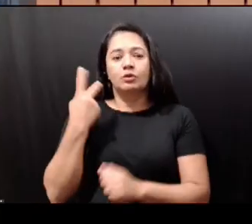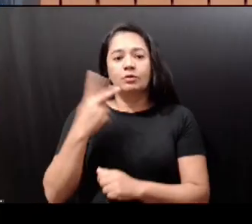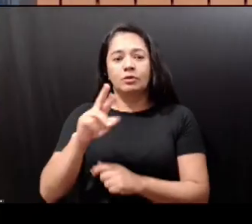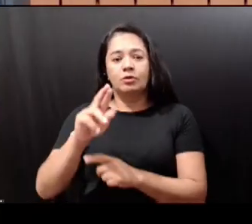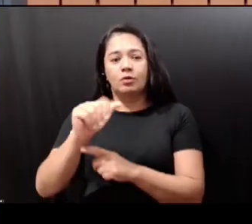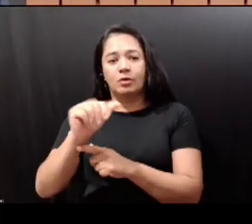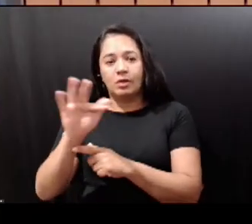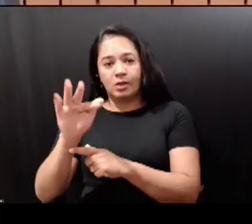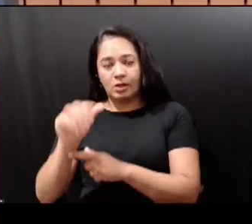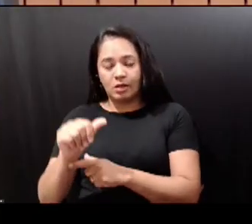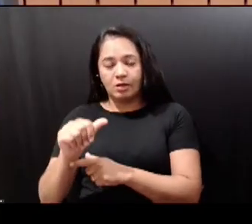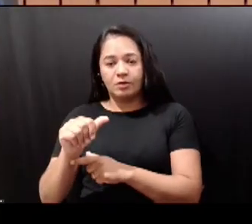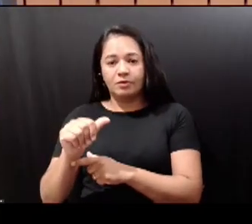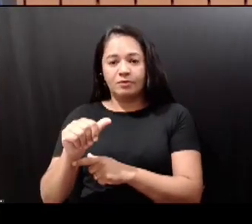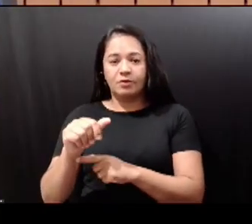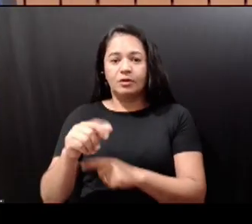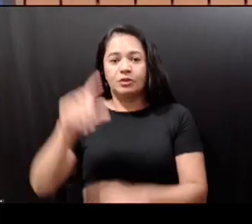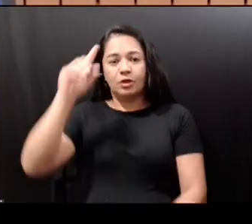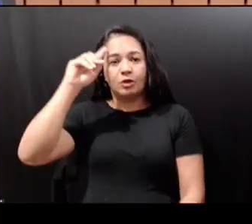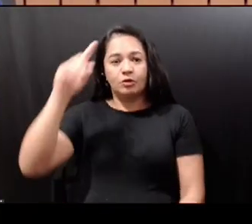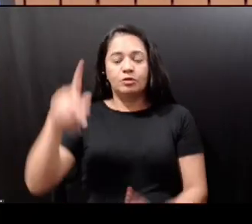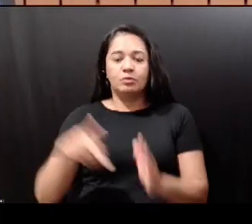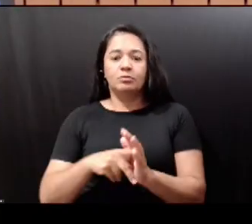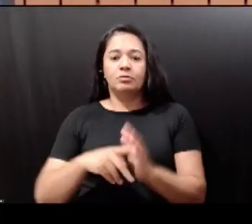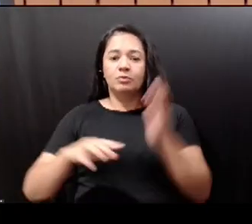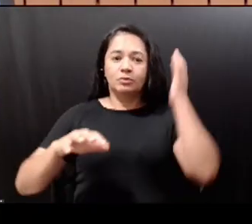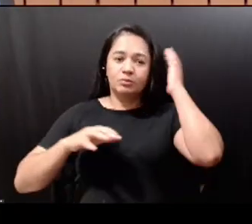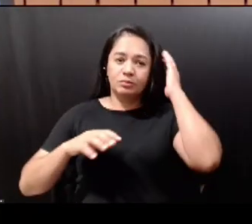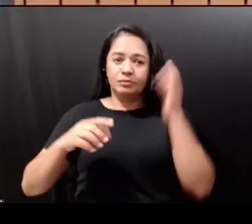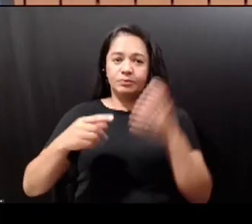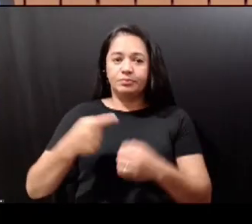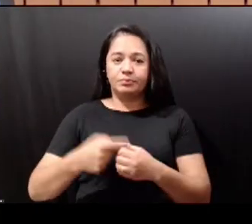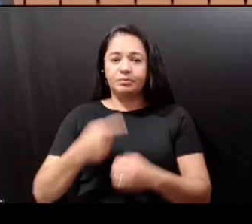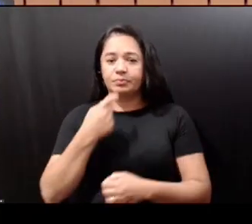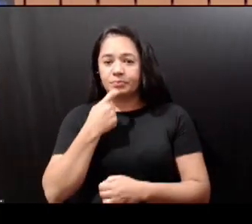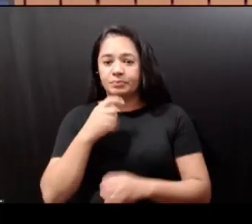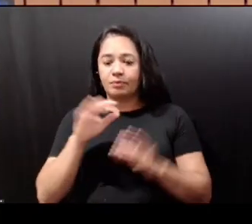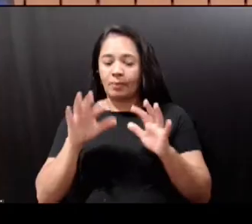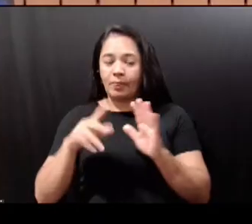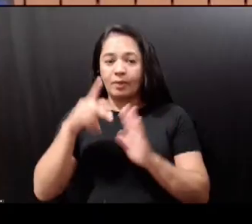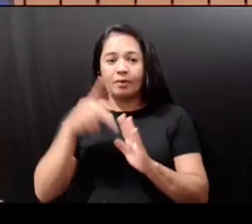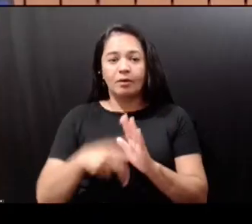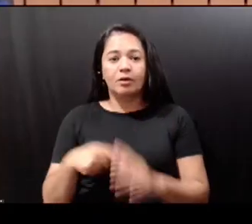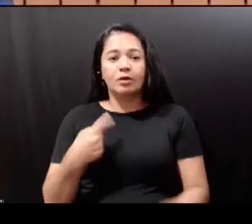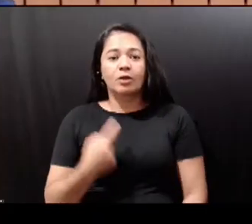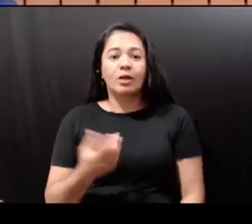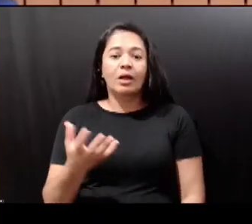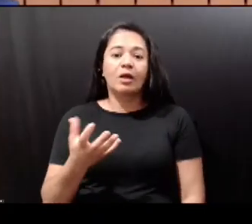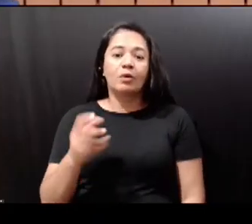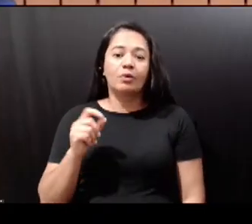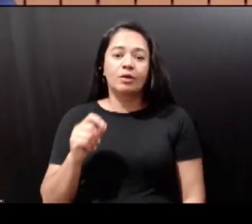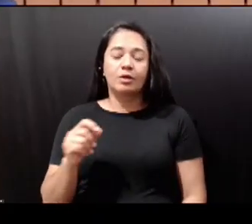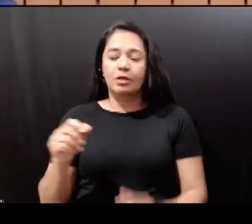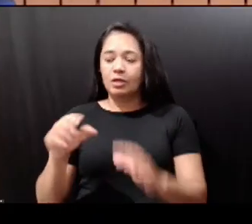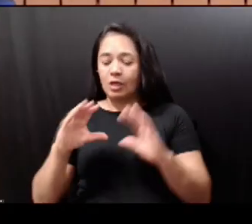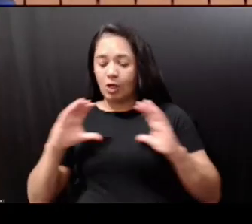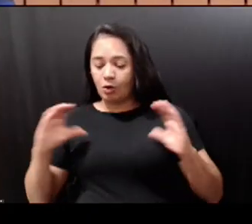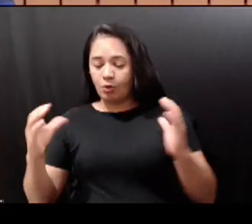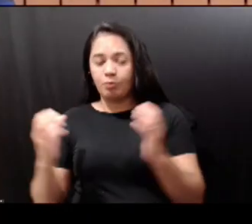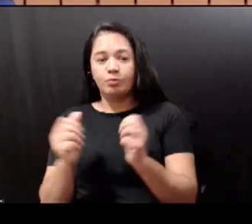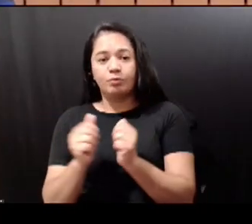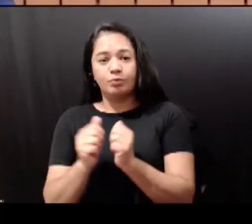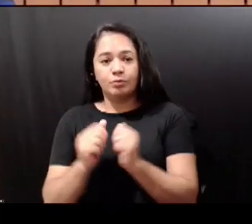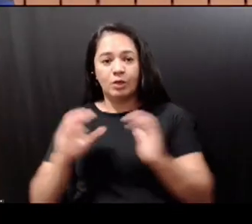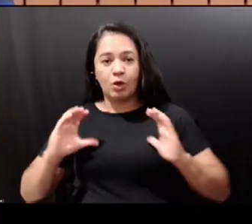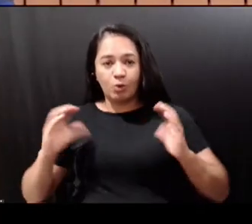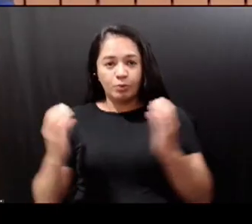do hip hop na cidade de Campinas. E esse projeto, o que a gente quer? Juntar a comunidade, para a gente fala do hip hop, para as